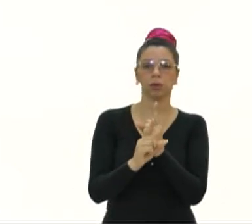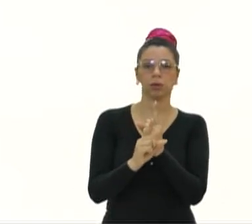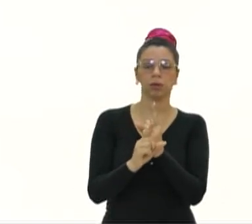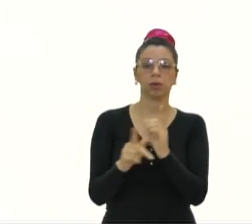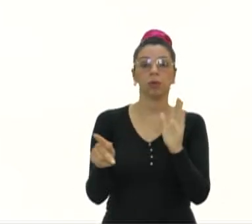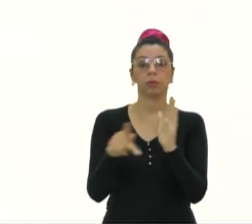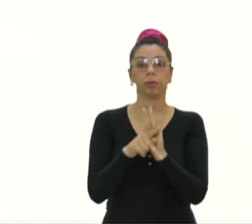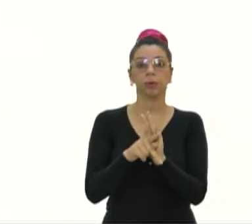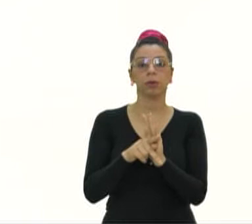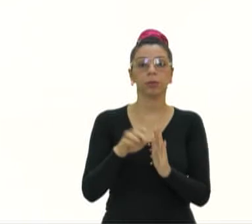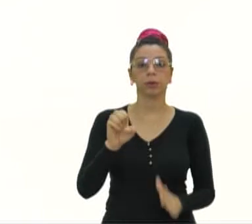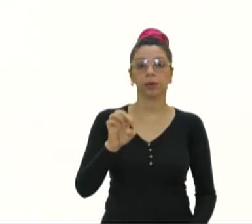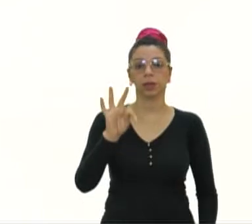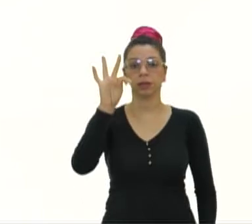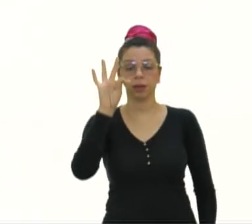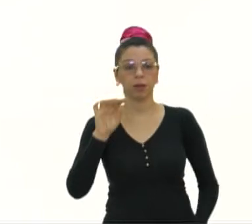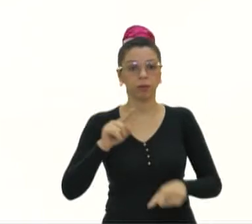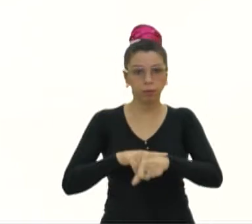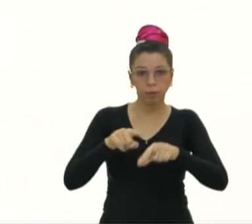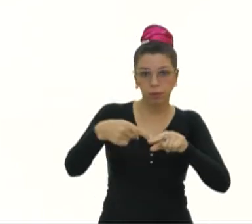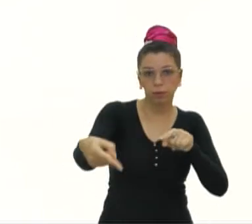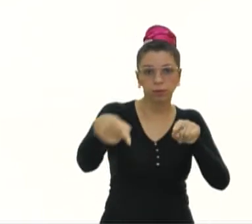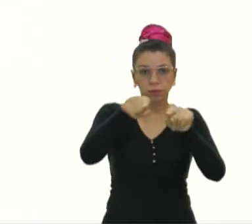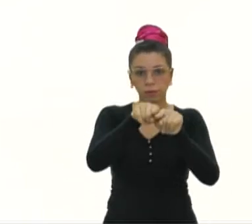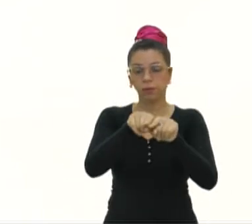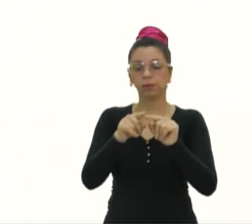Vou dar um tempinho para vocês pensarem e a gente já volta.